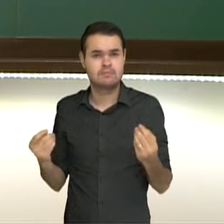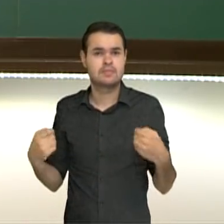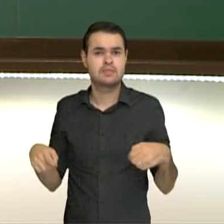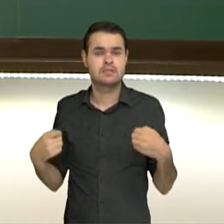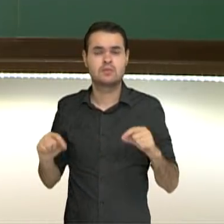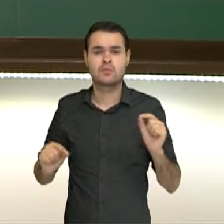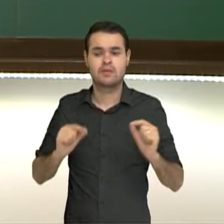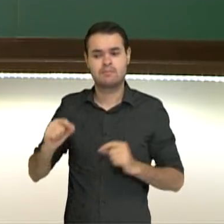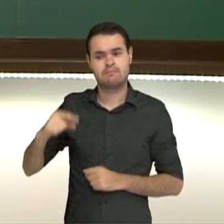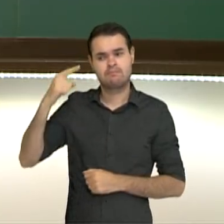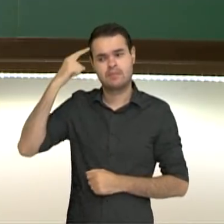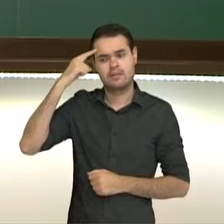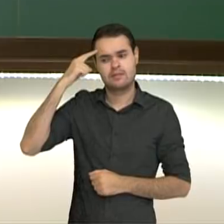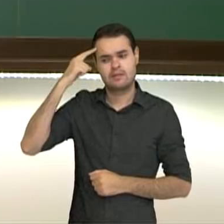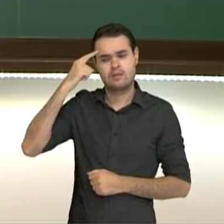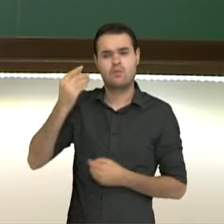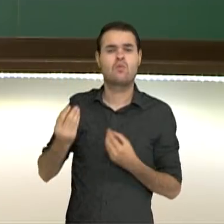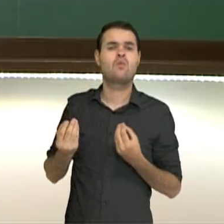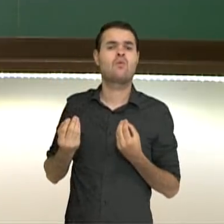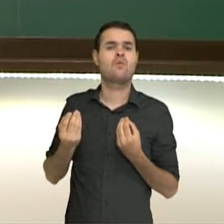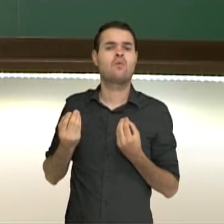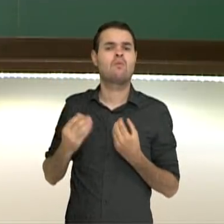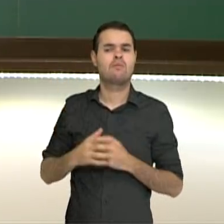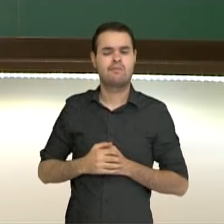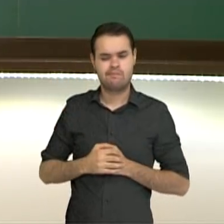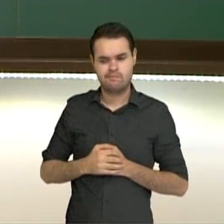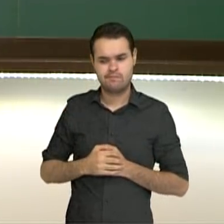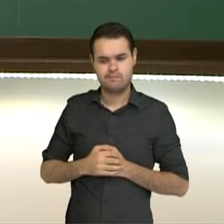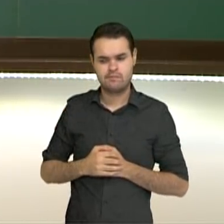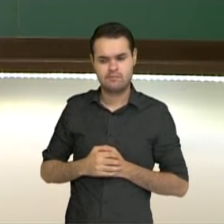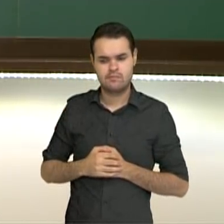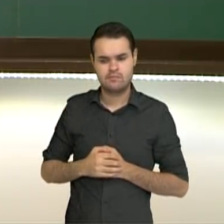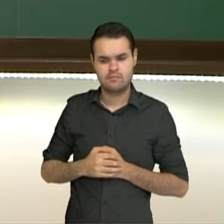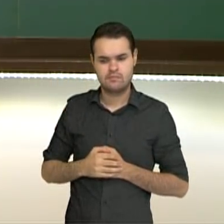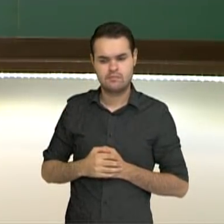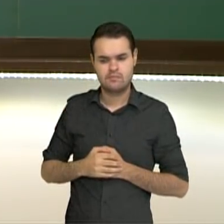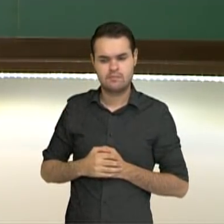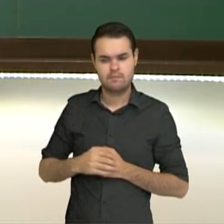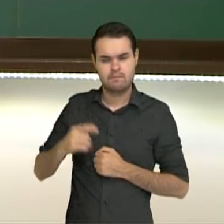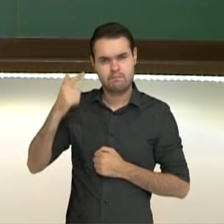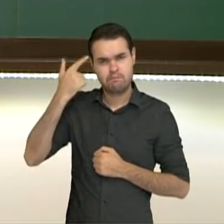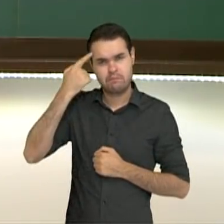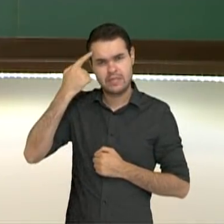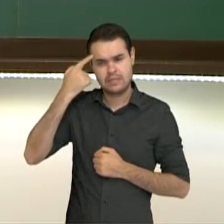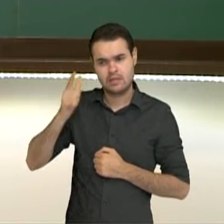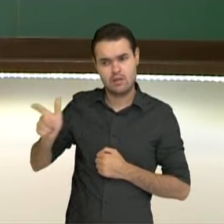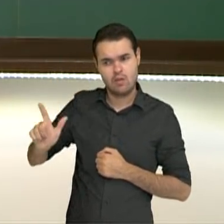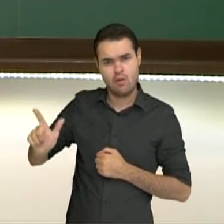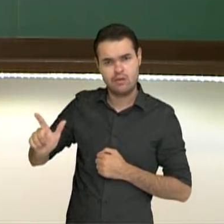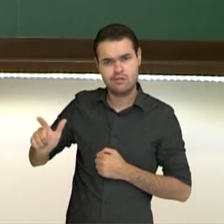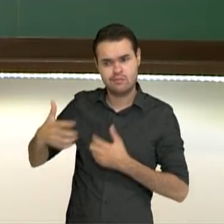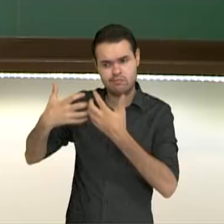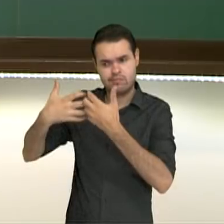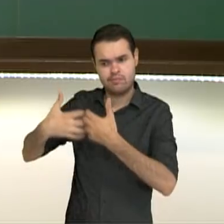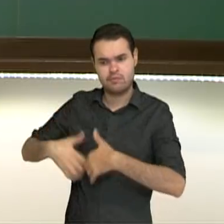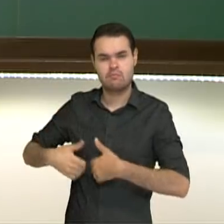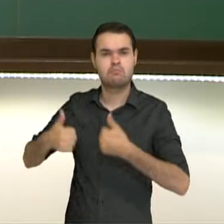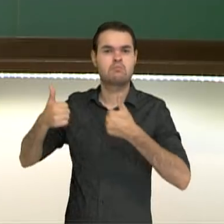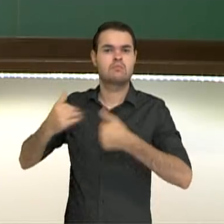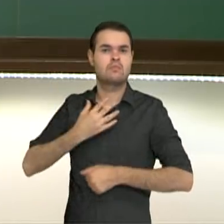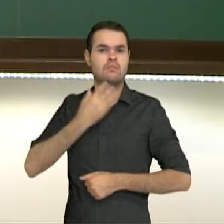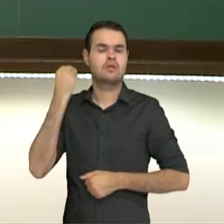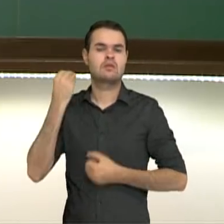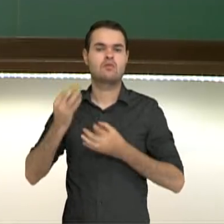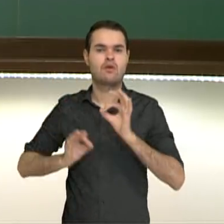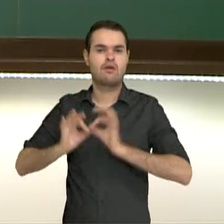pensar numa maneira que tivesse uma sequência lógica ali da distribuição dos horários. E como que